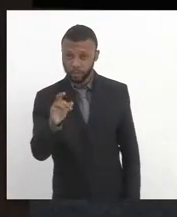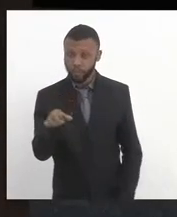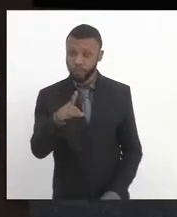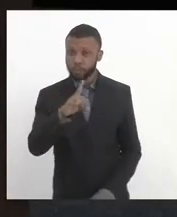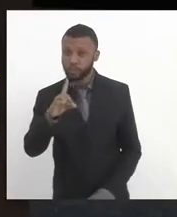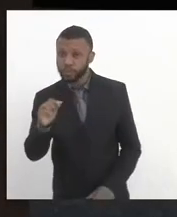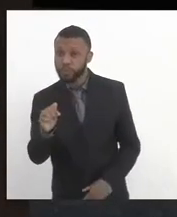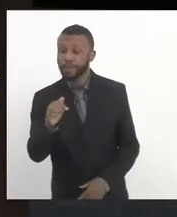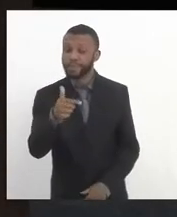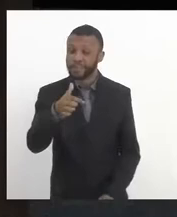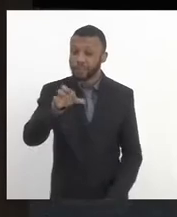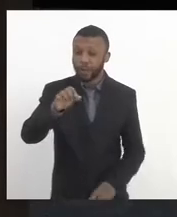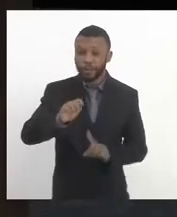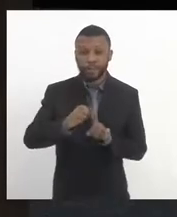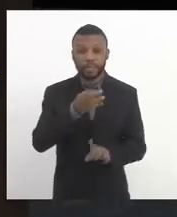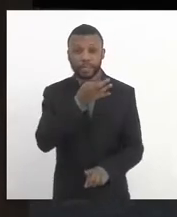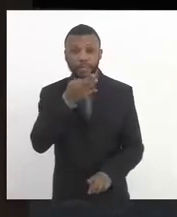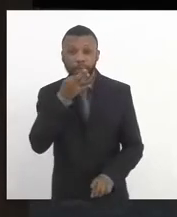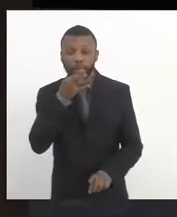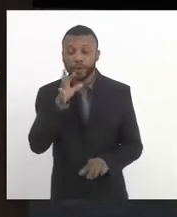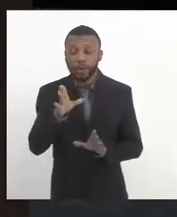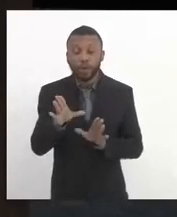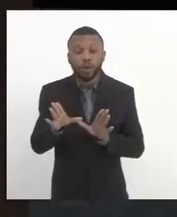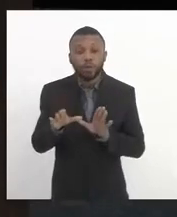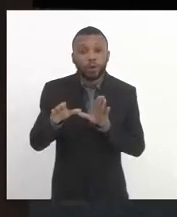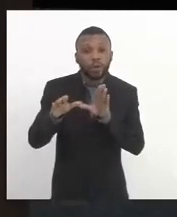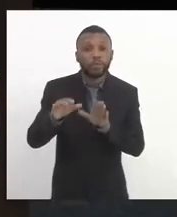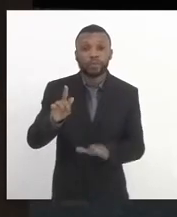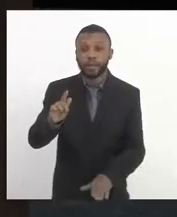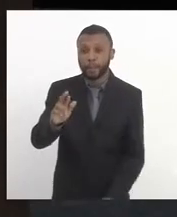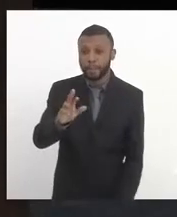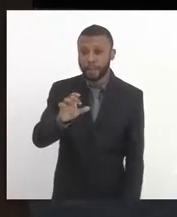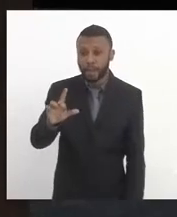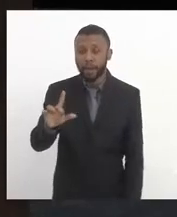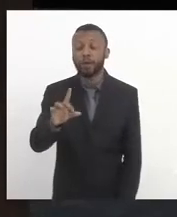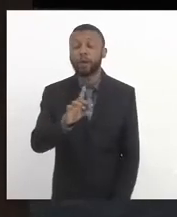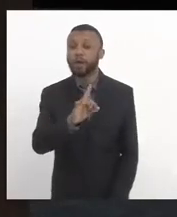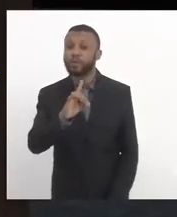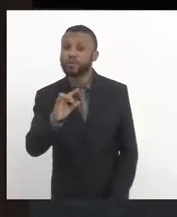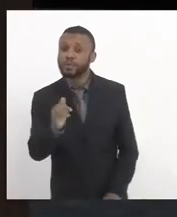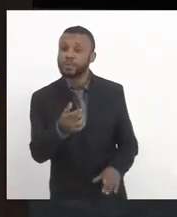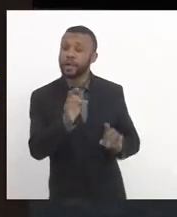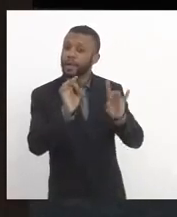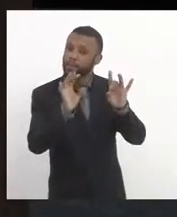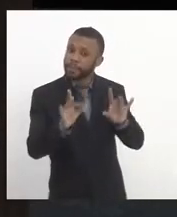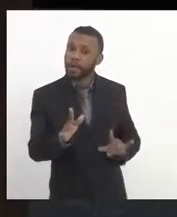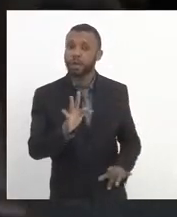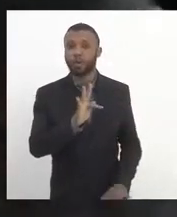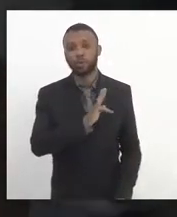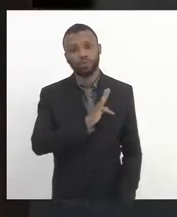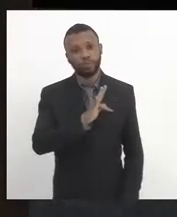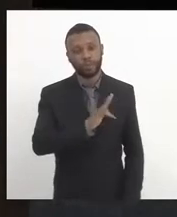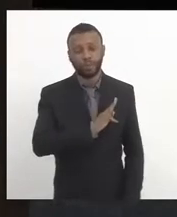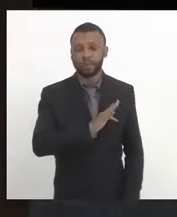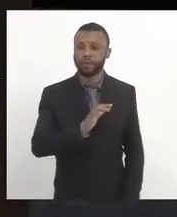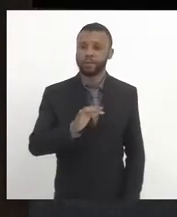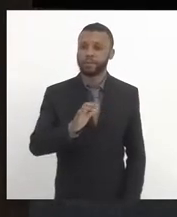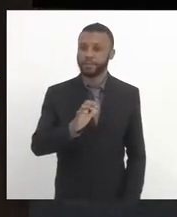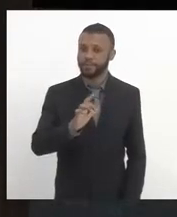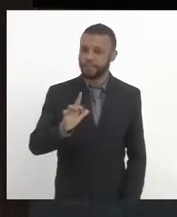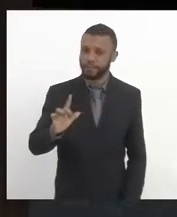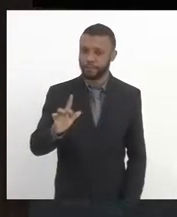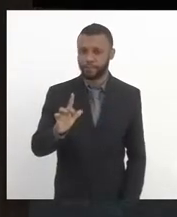do Anjo Gabriel, é o dia da Polícia Civil, do policial civil, corrigindo. Então, seria um bom momento para a